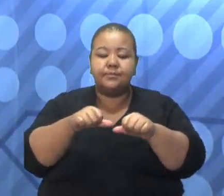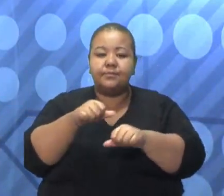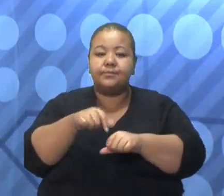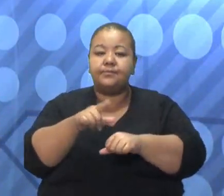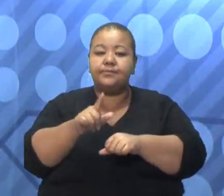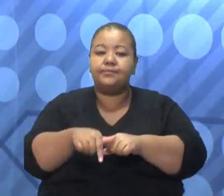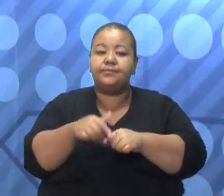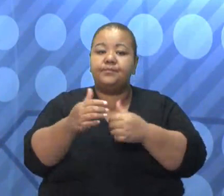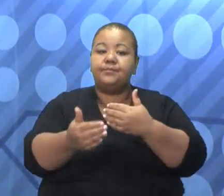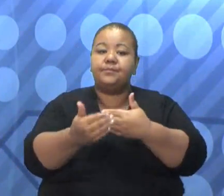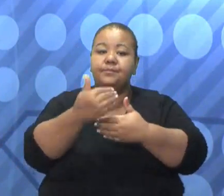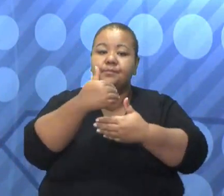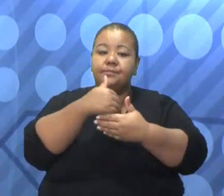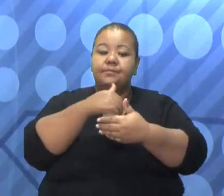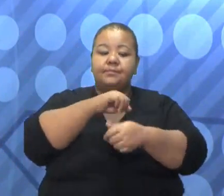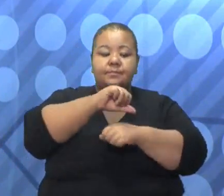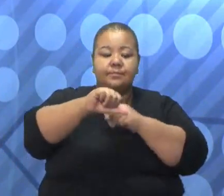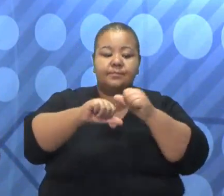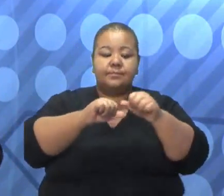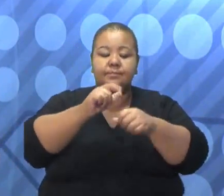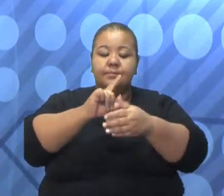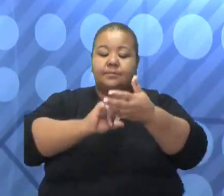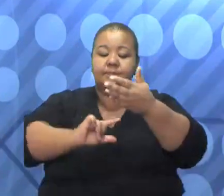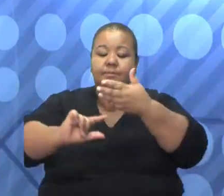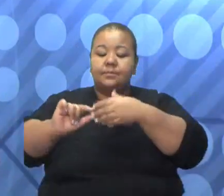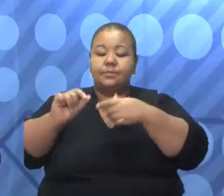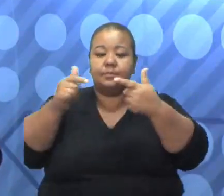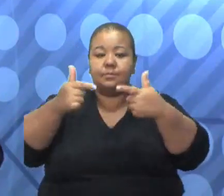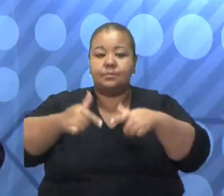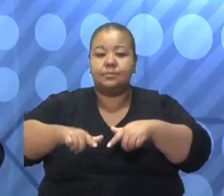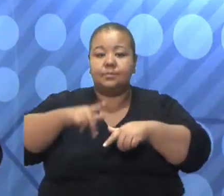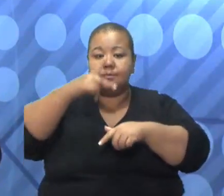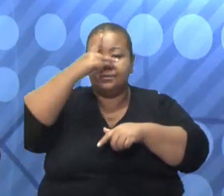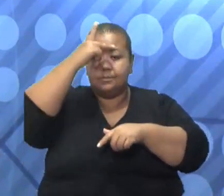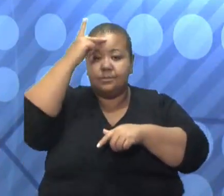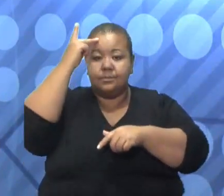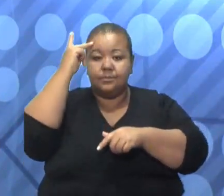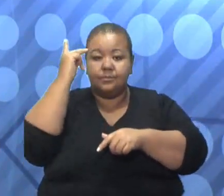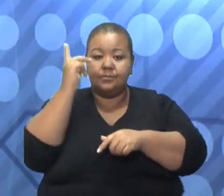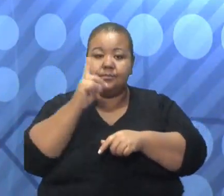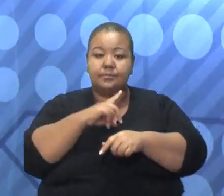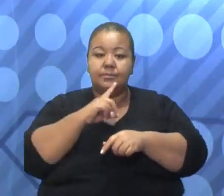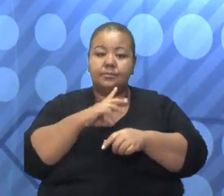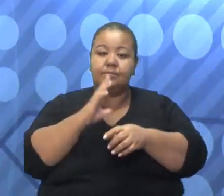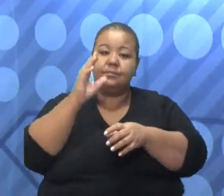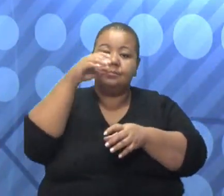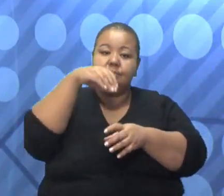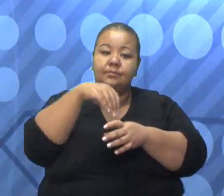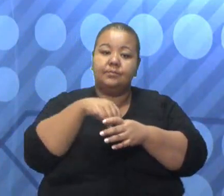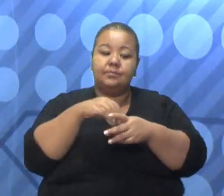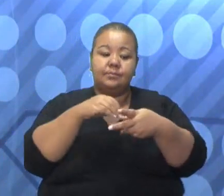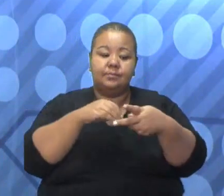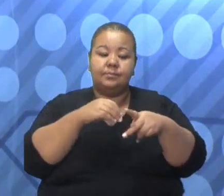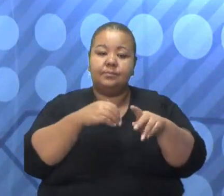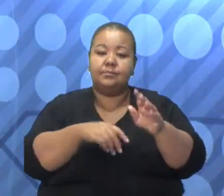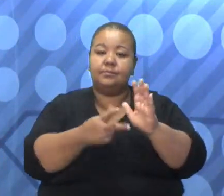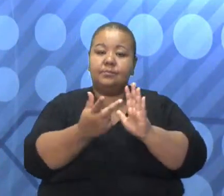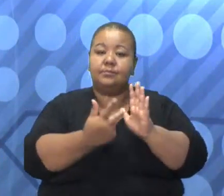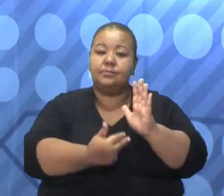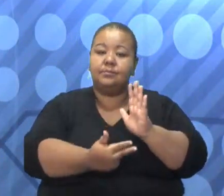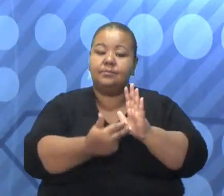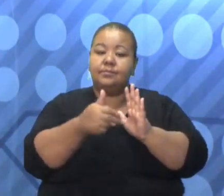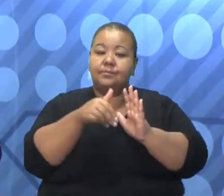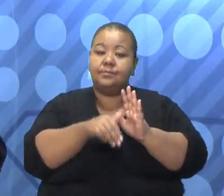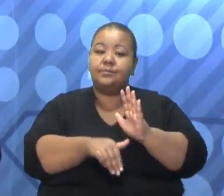entradas em saídas, né? Aonde as pessoas estarão alocadas dentro desse layout que está